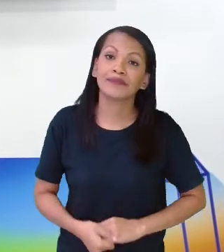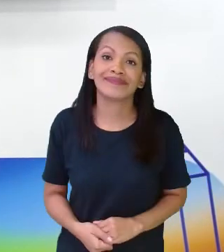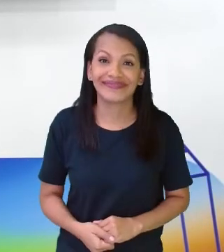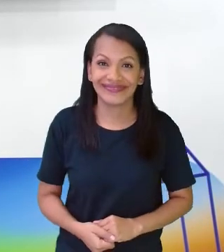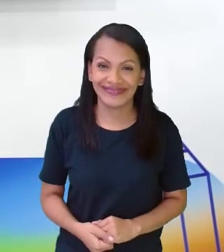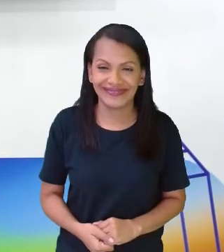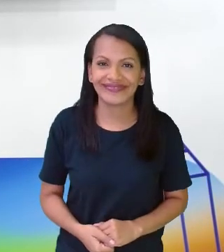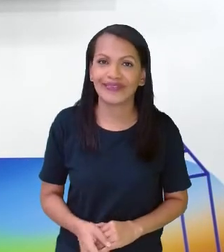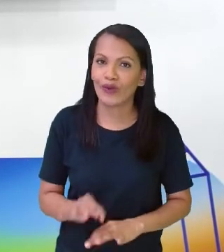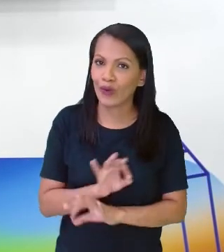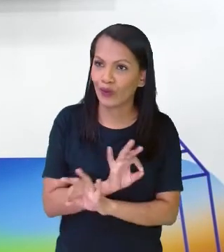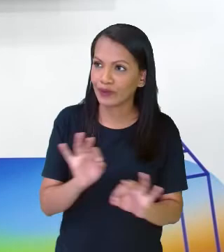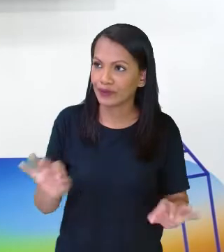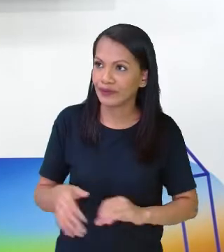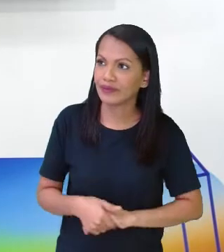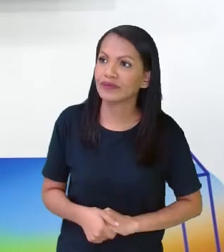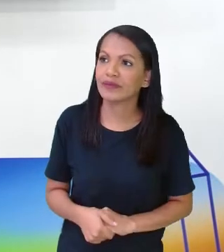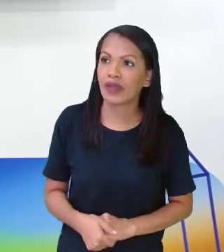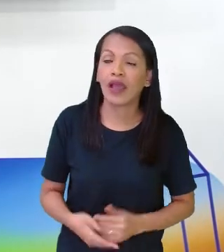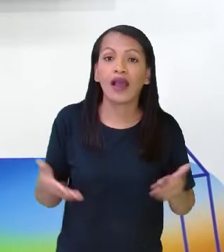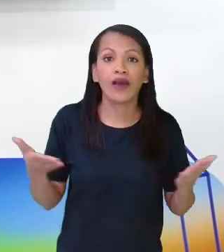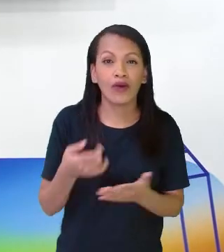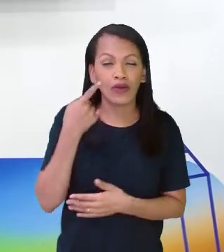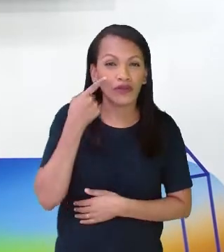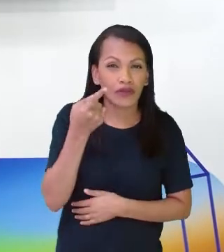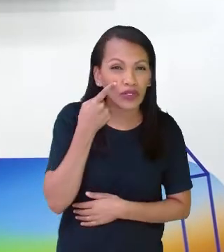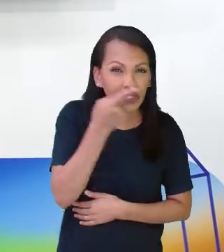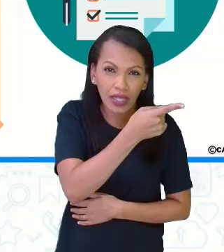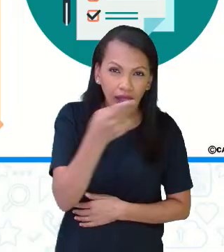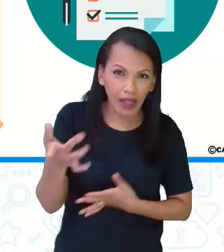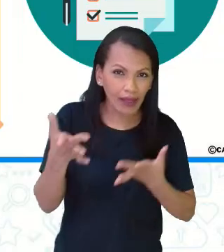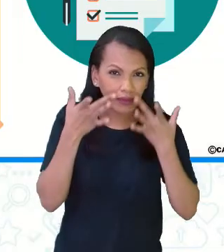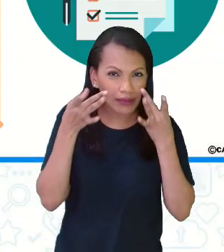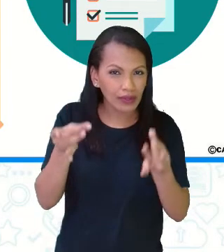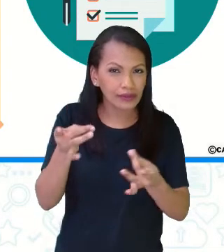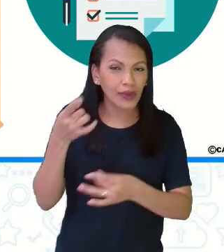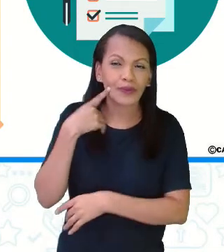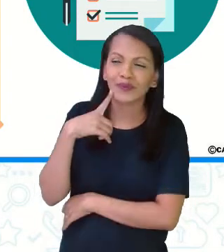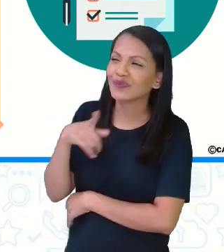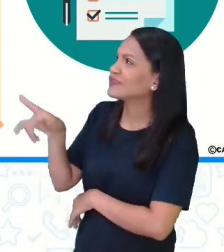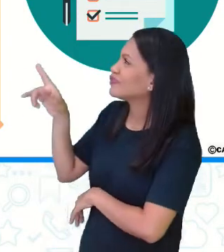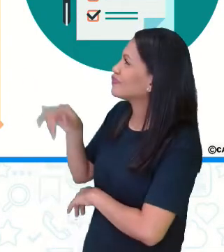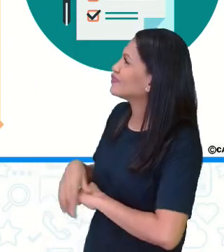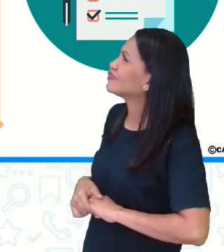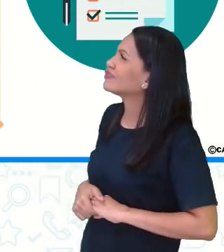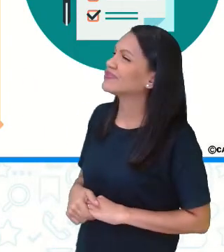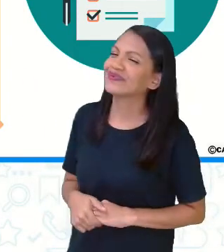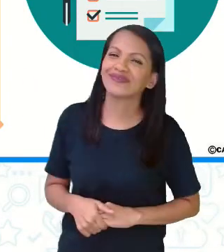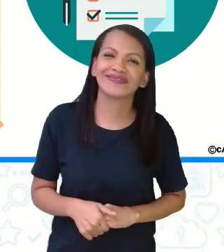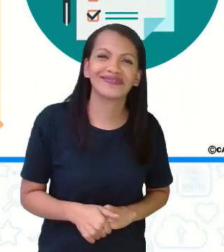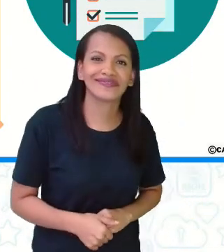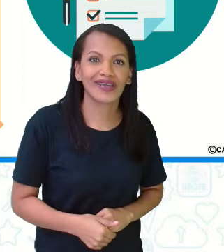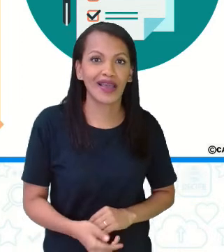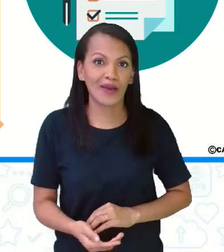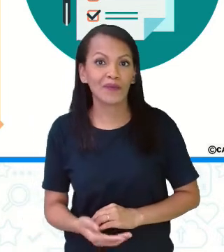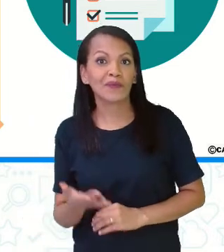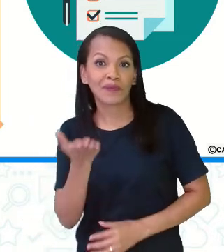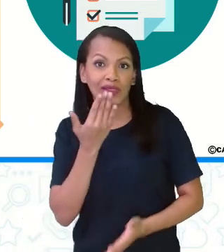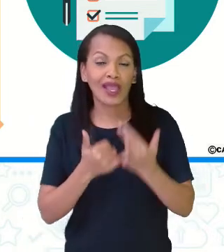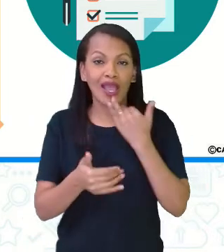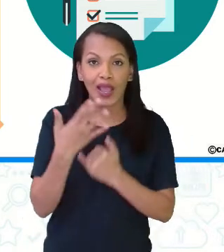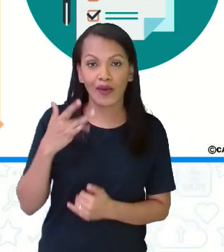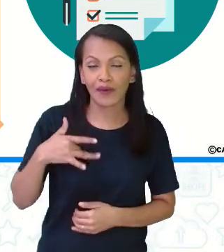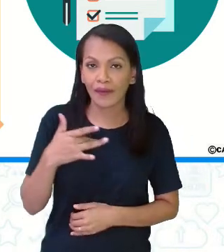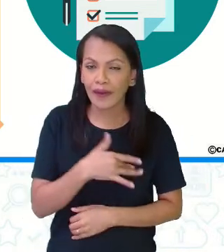Beleza? Ótimo. Então, eu quero ver se você está prestando atenção mesmo. Para uma alimentação saudável,